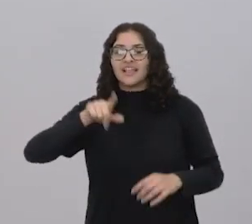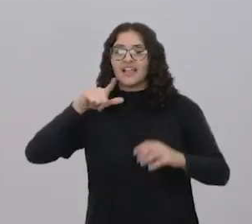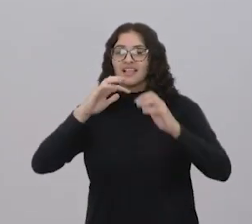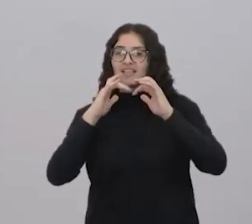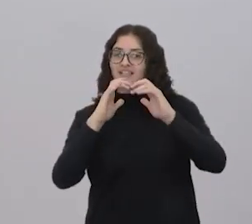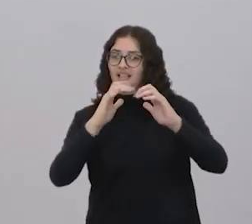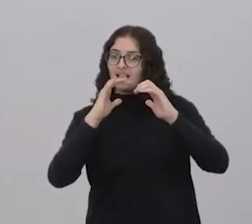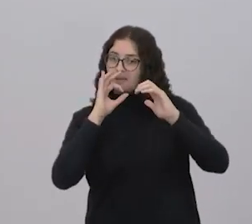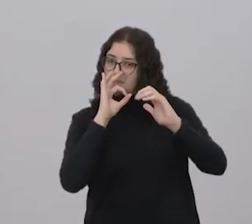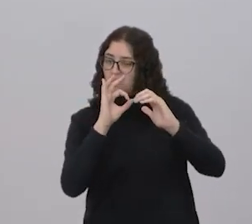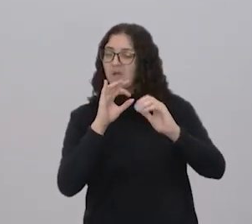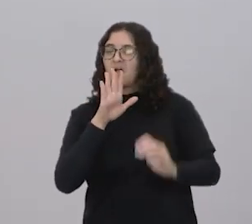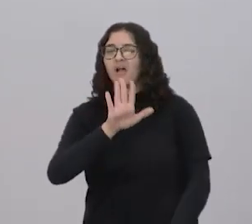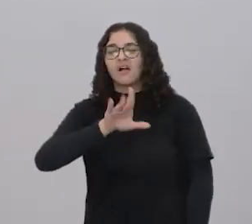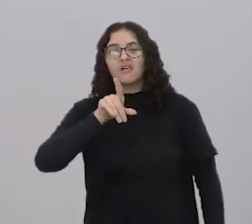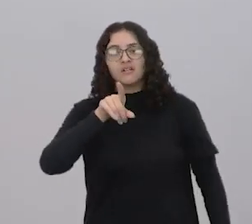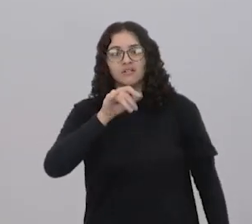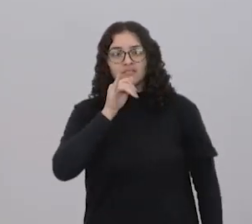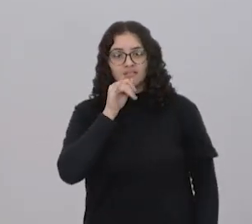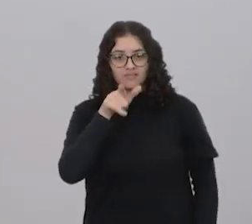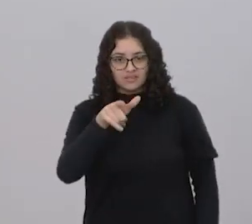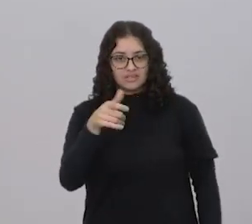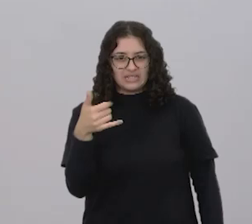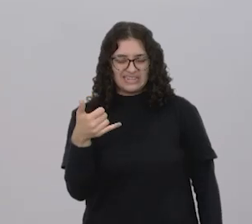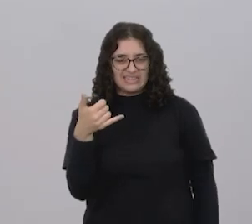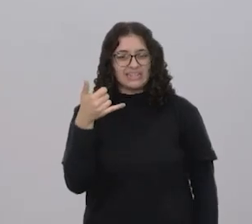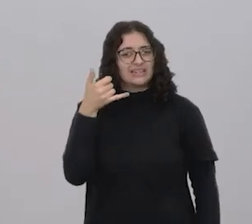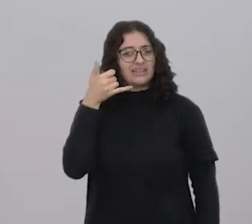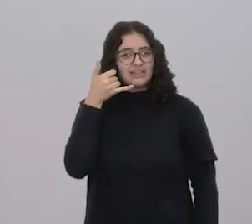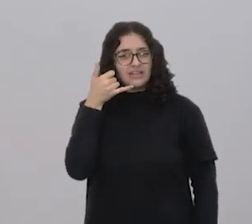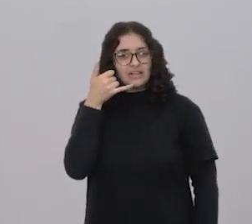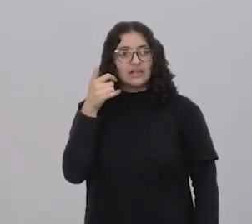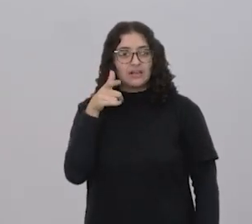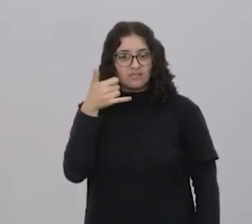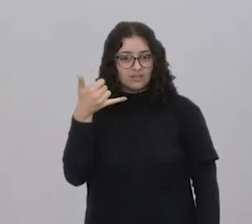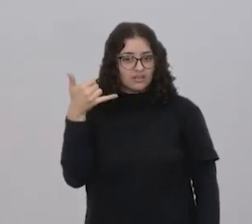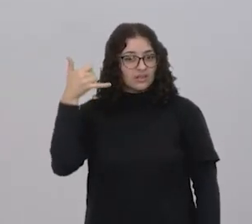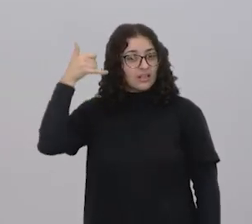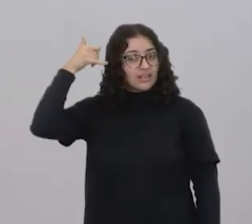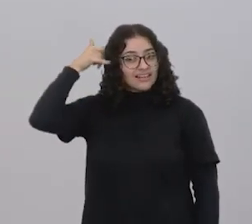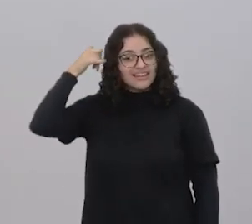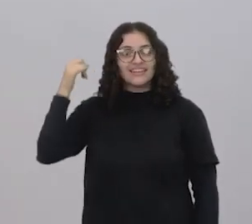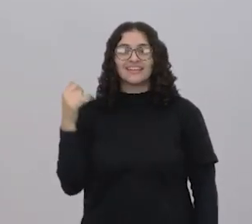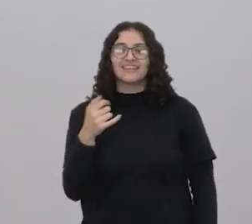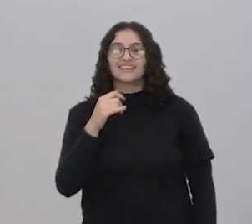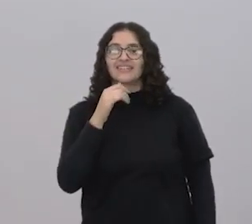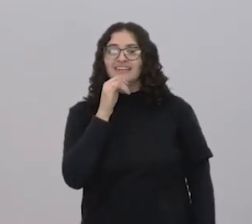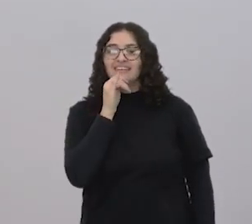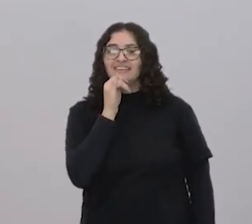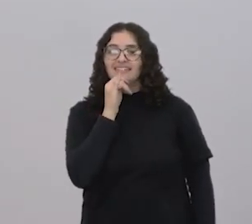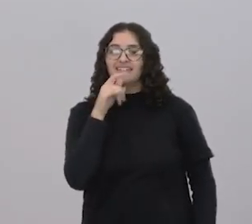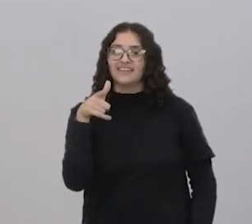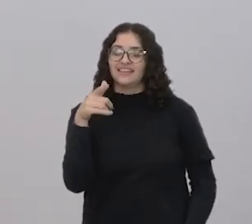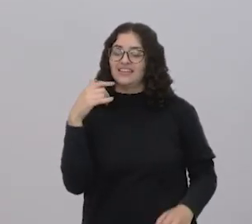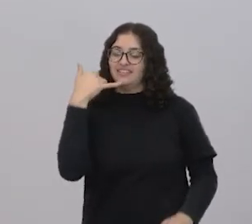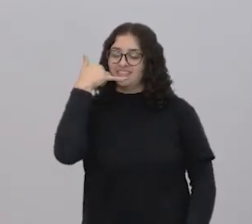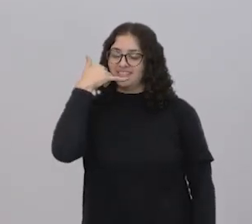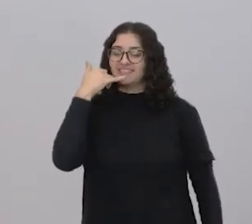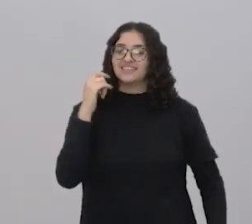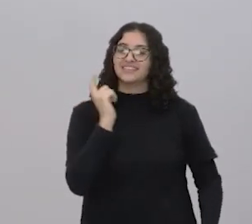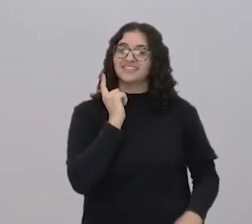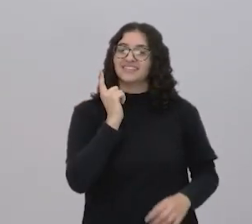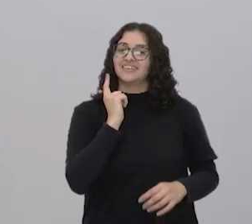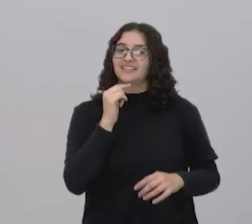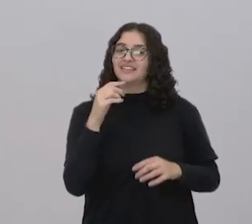Porque quando você coloca o celular, você cria você sabe, né? O celular, ele produz algum